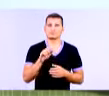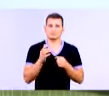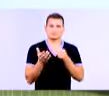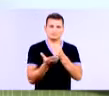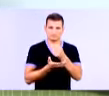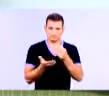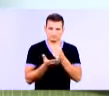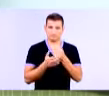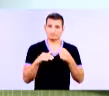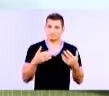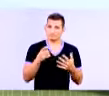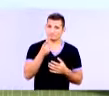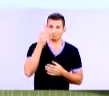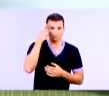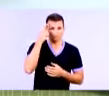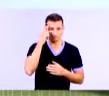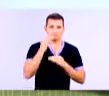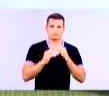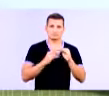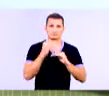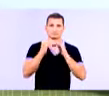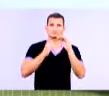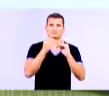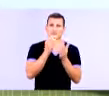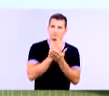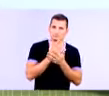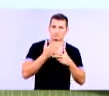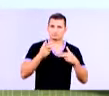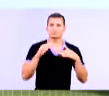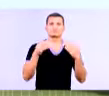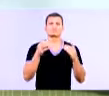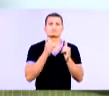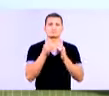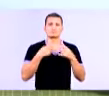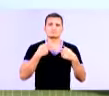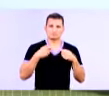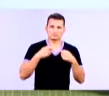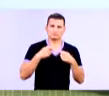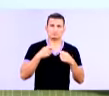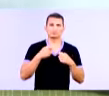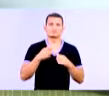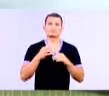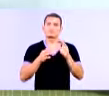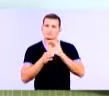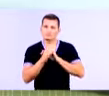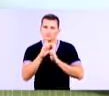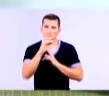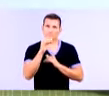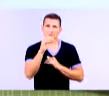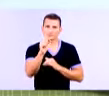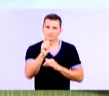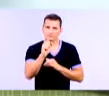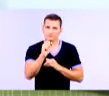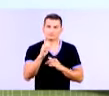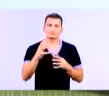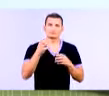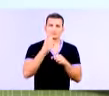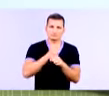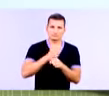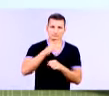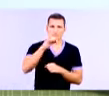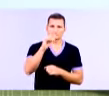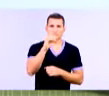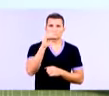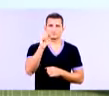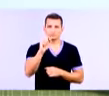Então, quando você vai pensar em desenvolver alguma coisa, quais são as informações que eu preciso, a entrada de dados, quais são as operações que eu vou executar, processamento de dados e